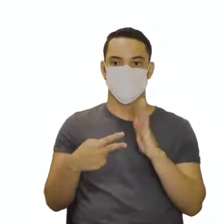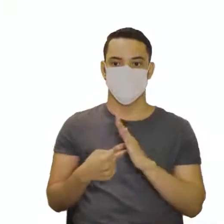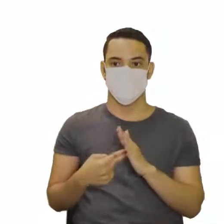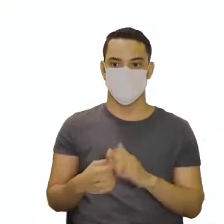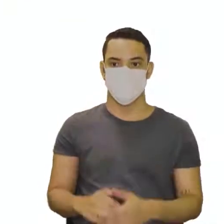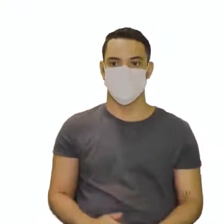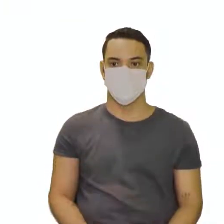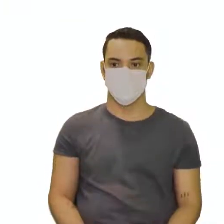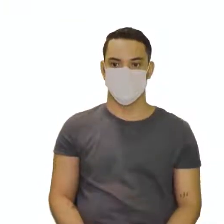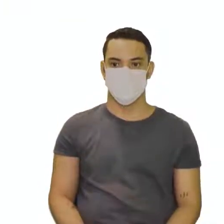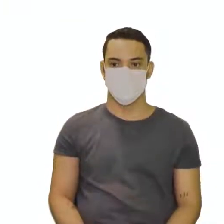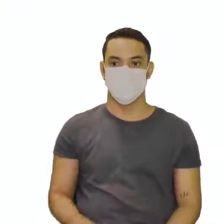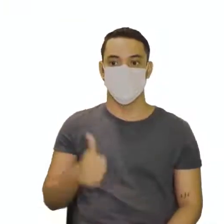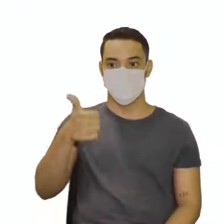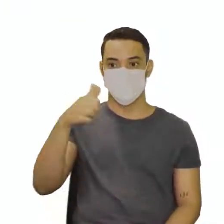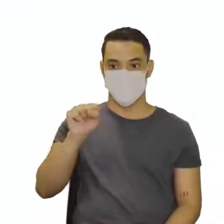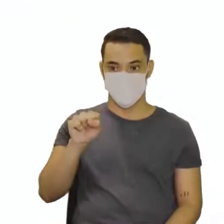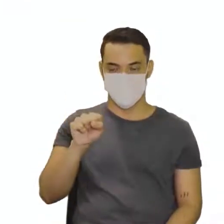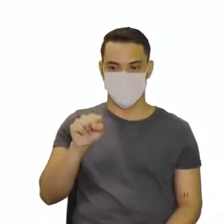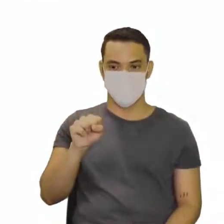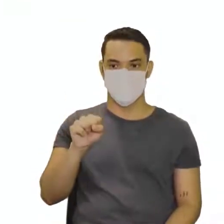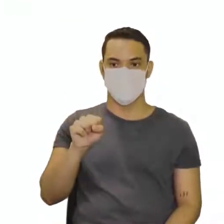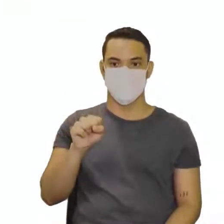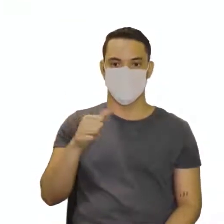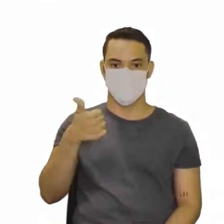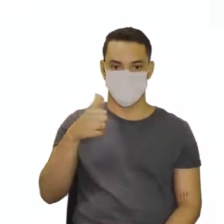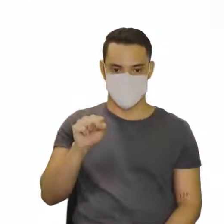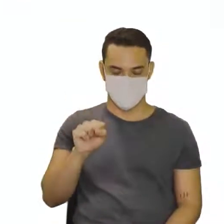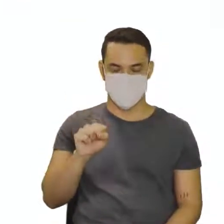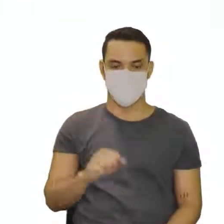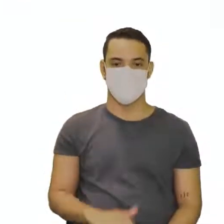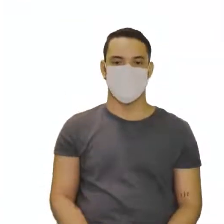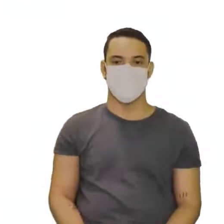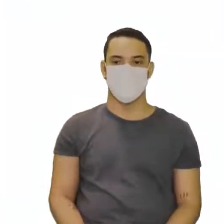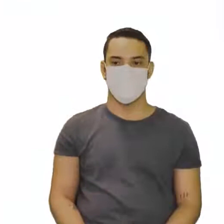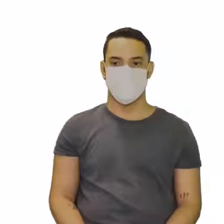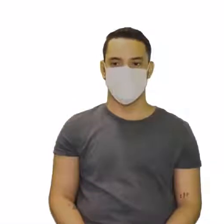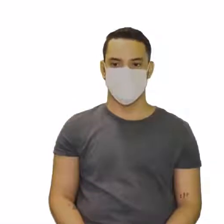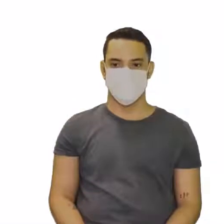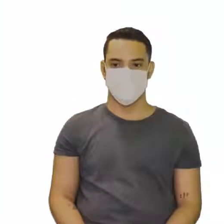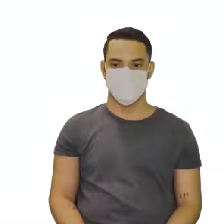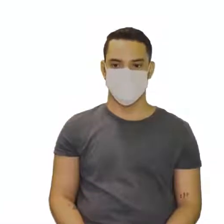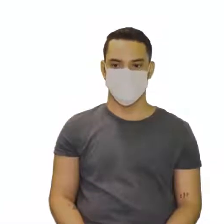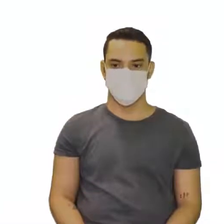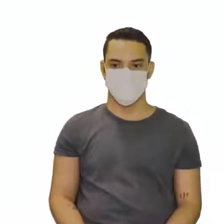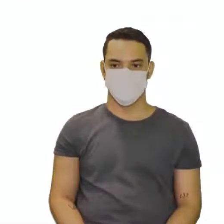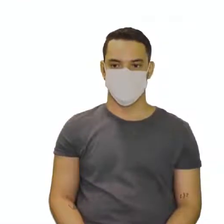igual a 18. Eita, ficou muito riscado.